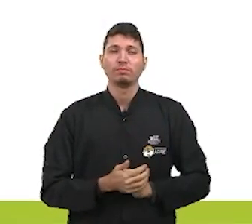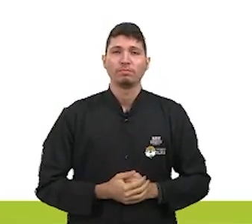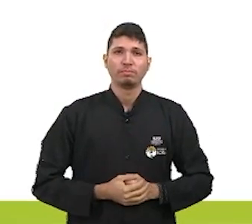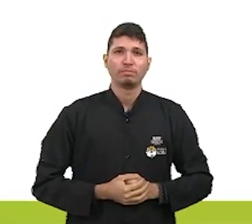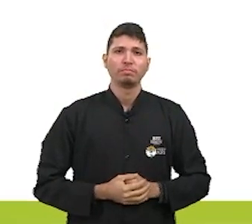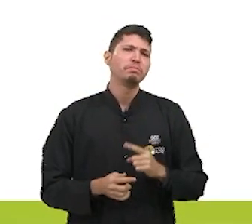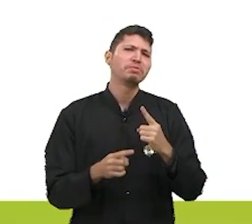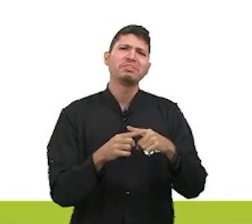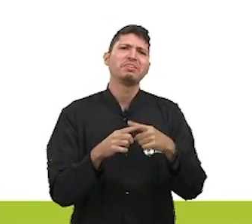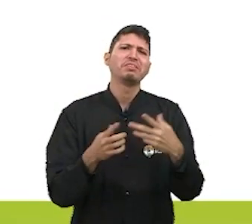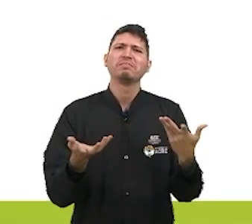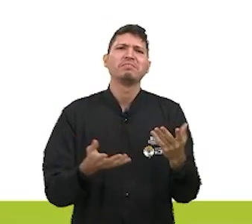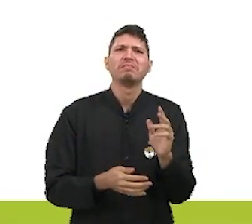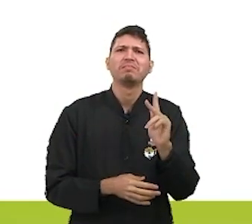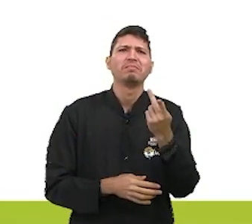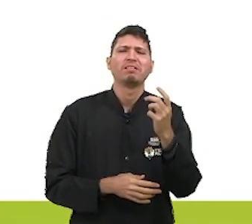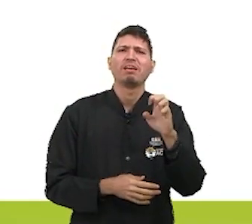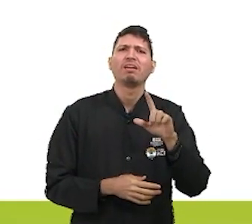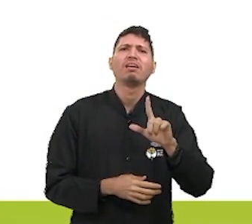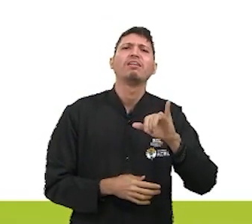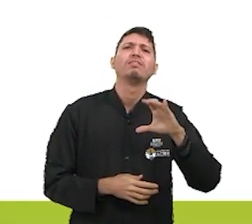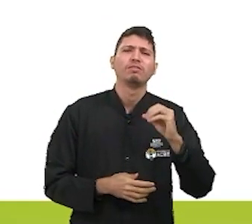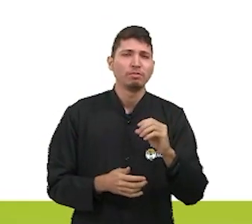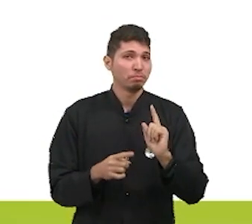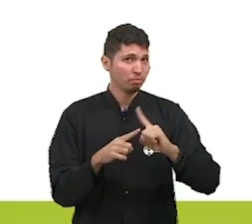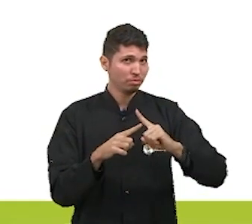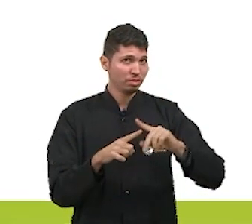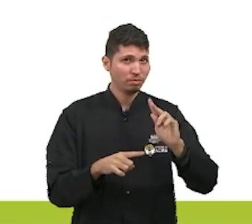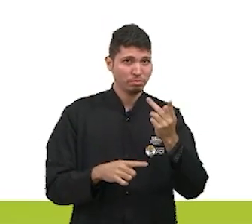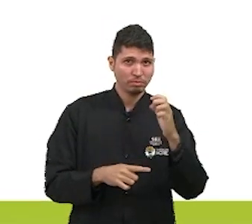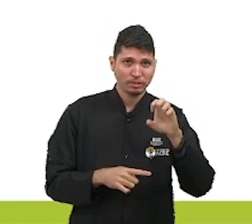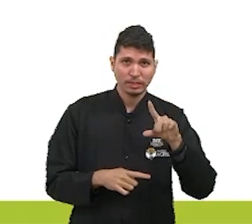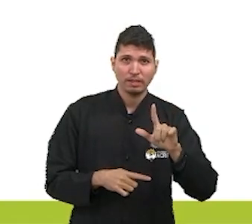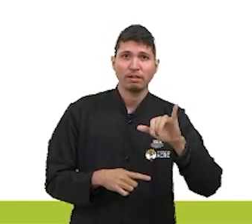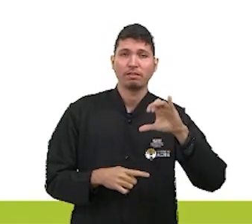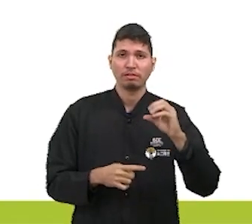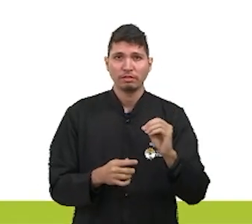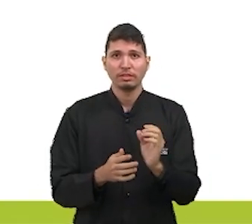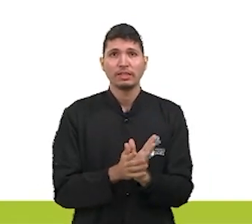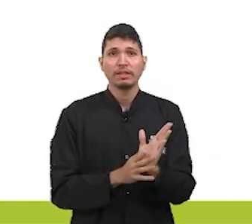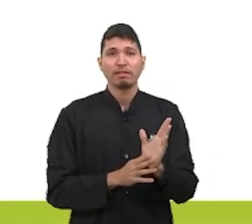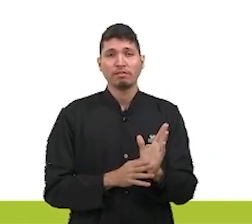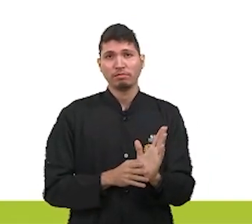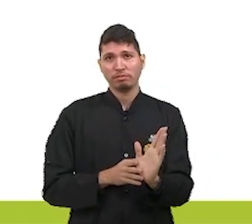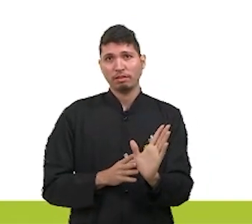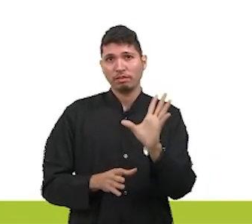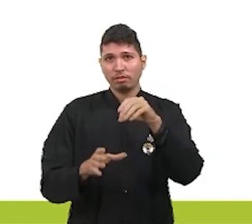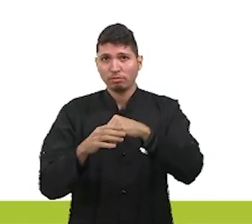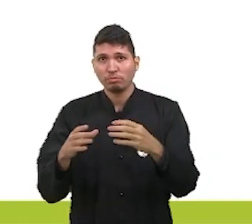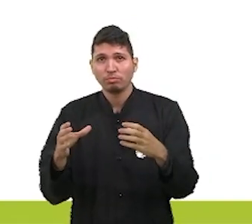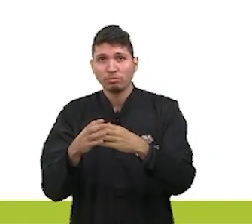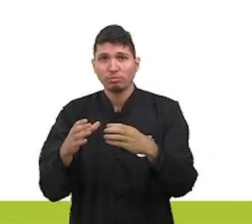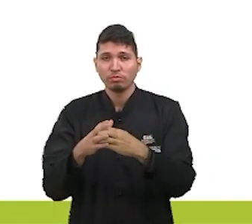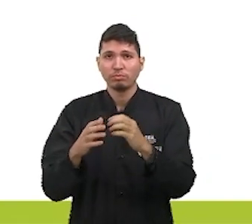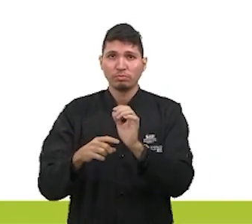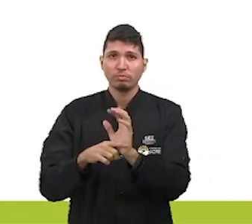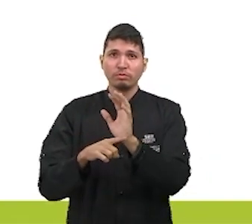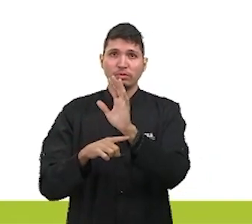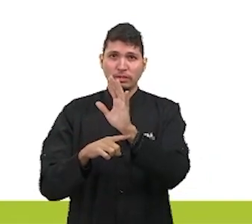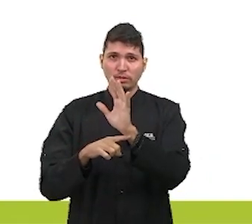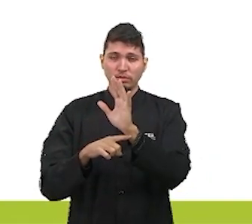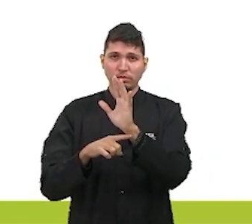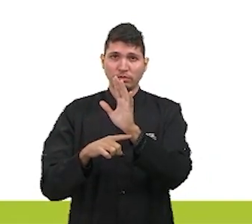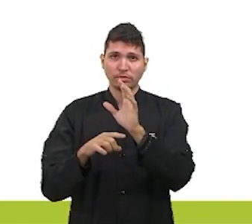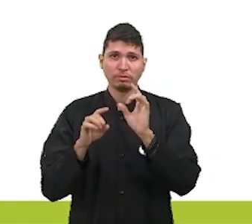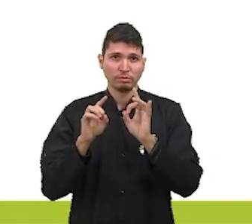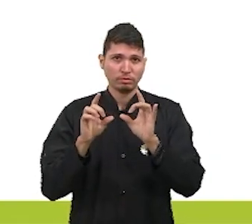elemento hélio? Porque o hélio ele está presente lá nos gases nobres. E sabemos, né, de acordo lá